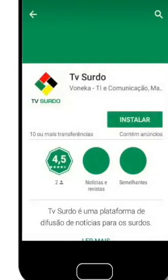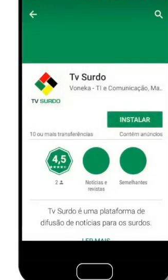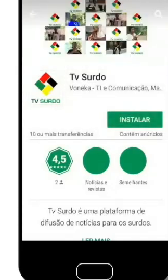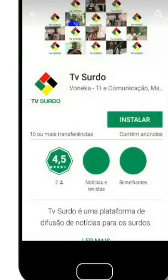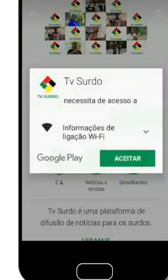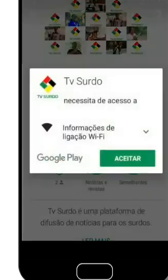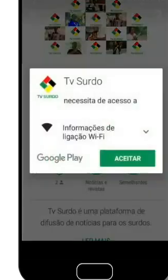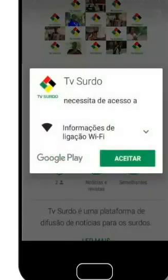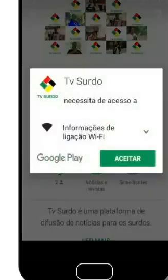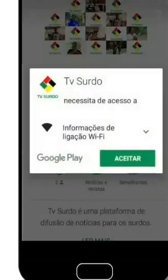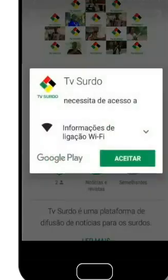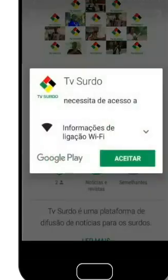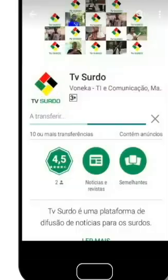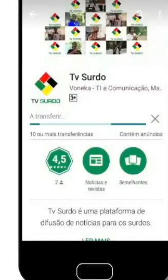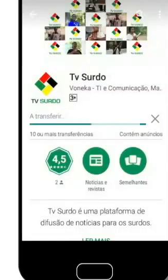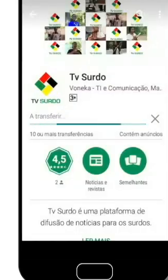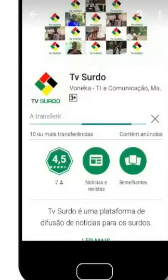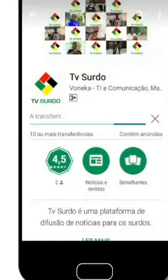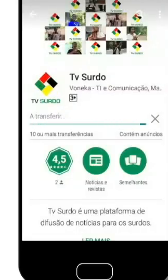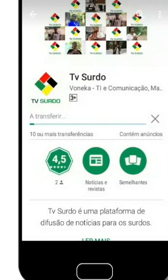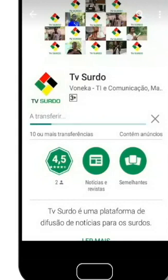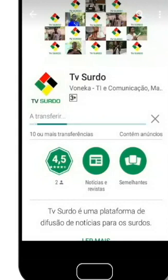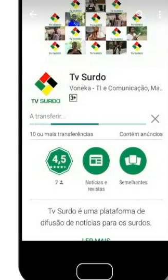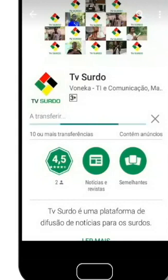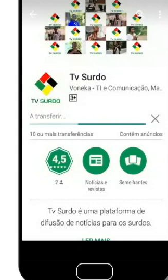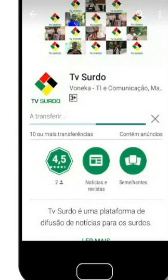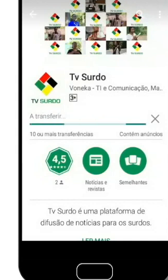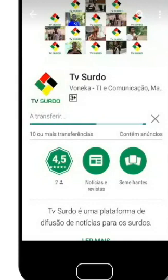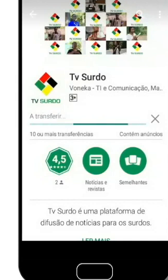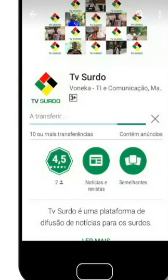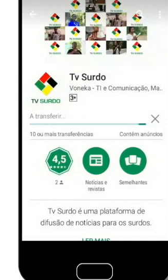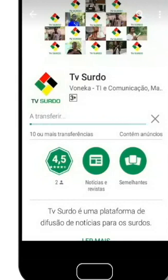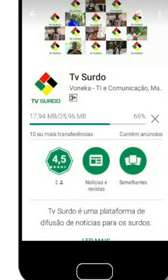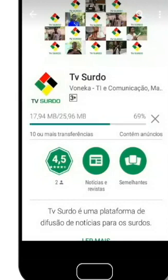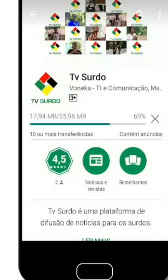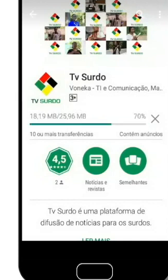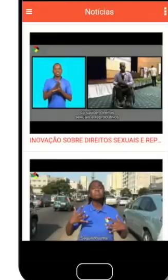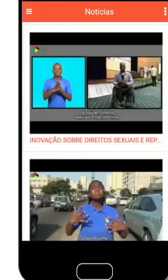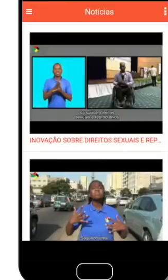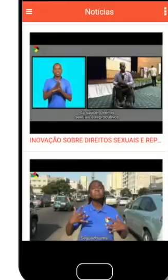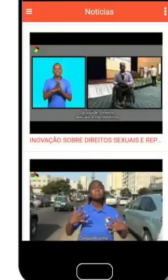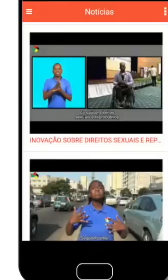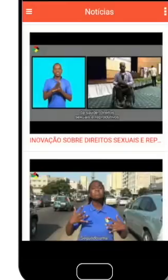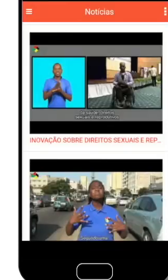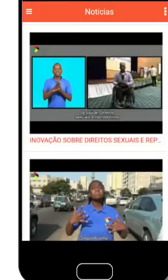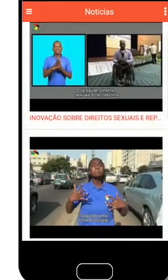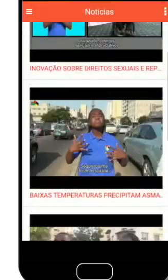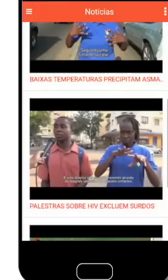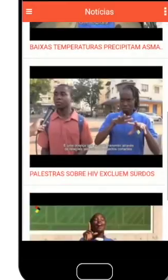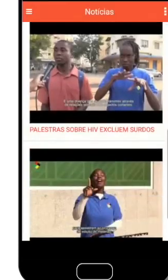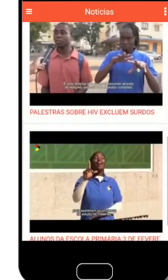Clique no ícone com o emblema da TV Surdo e de seguida instale. E já está.